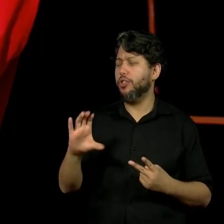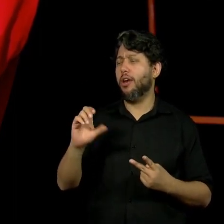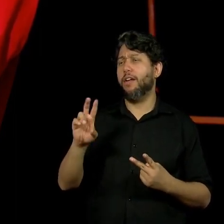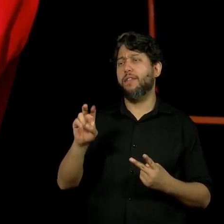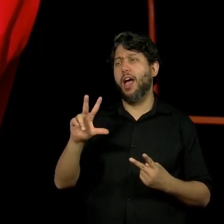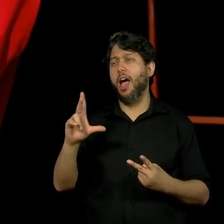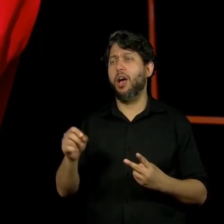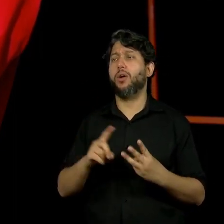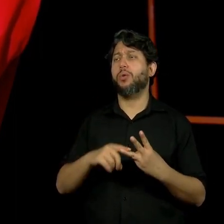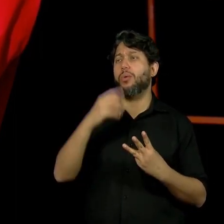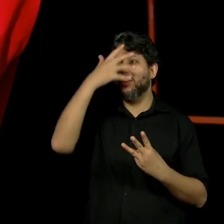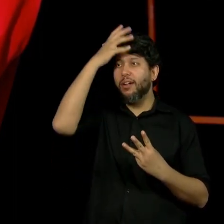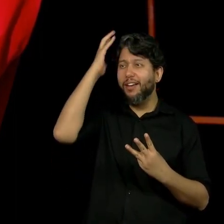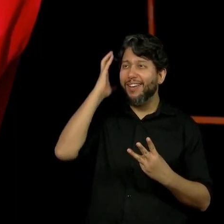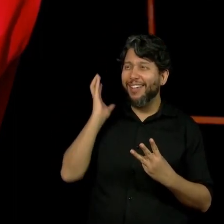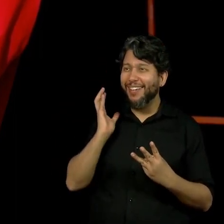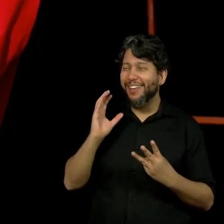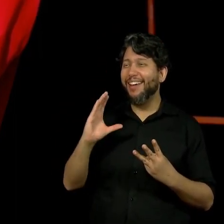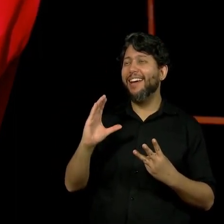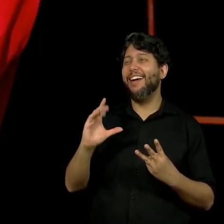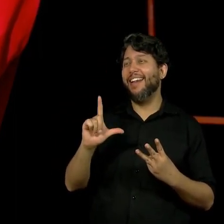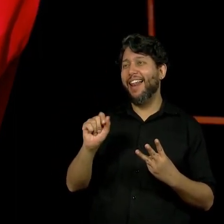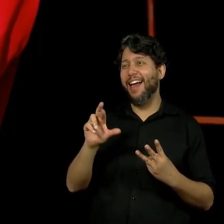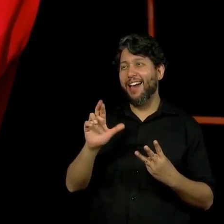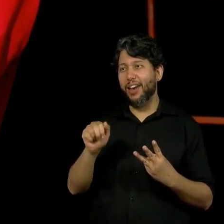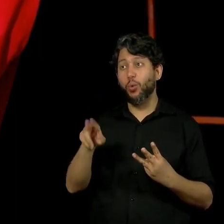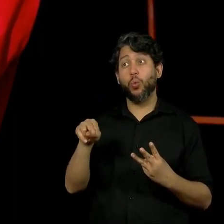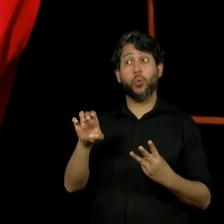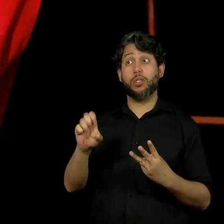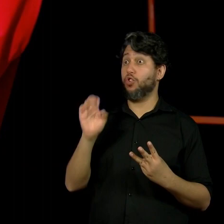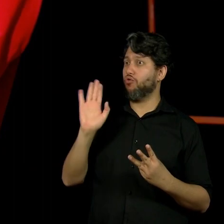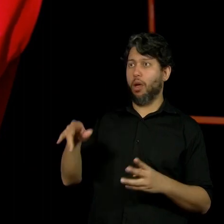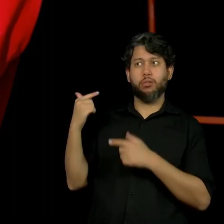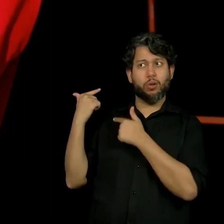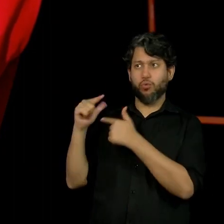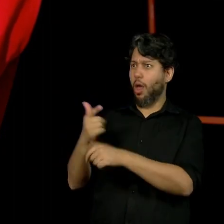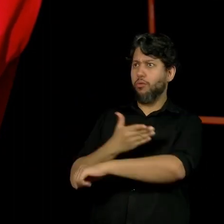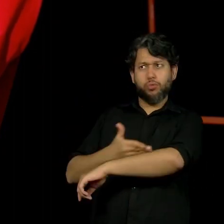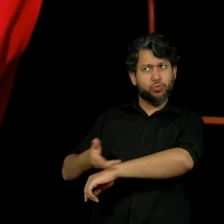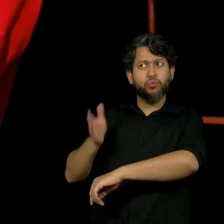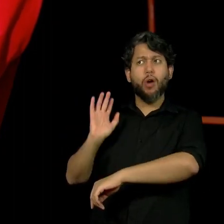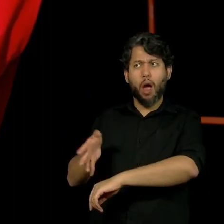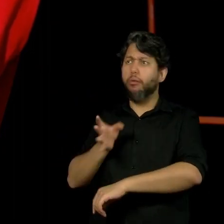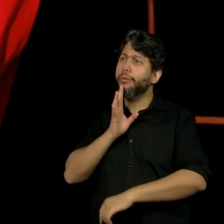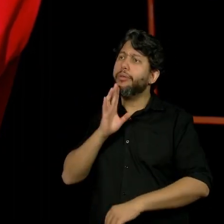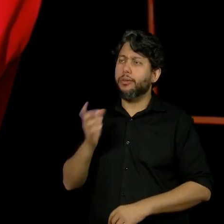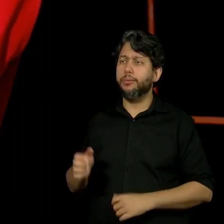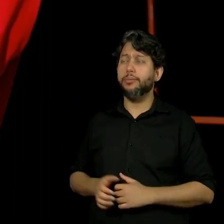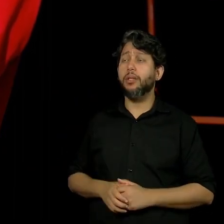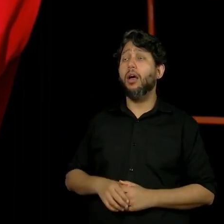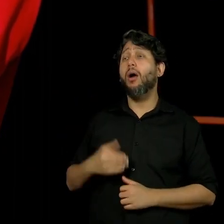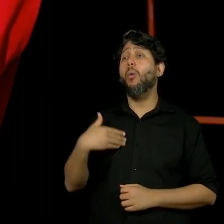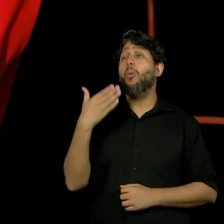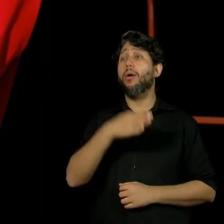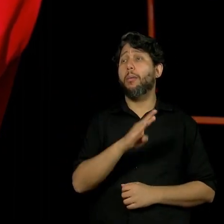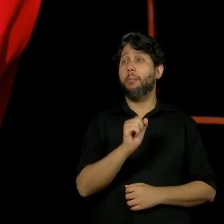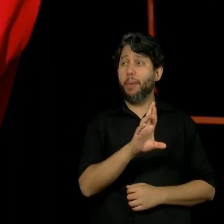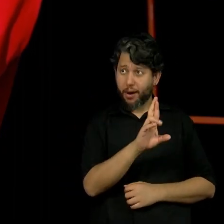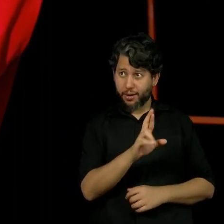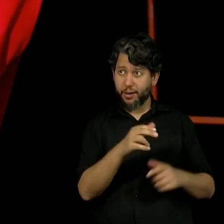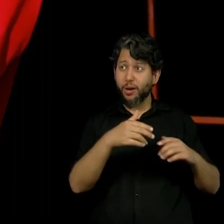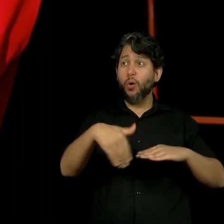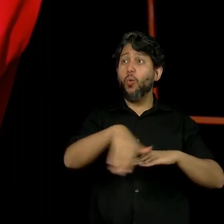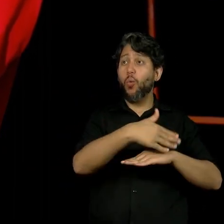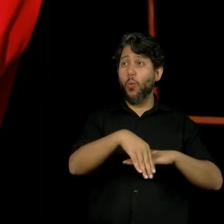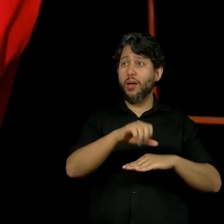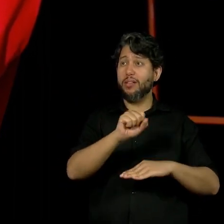Clara Nunes, claro, os artistas já tradicionais, né? E a gente, de repente, eu frequentava um bar chamado Itapuã, na rua